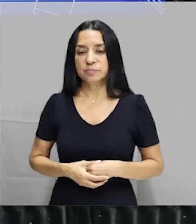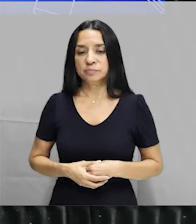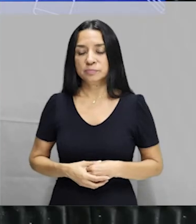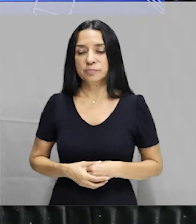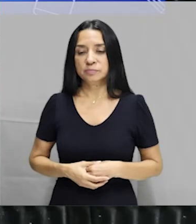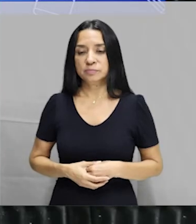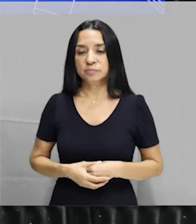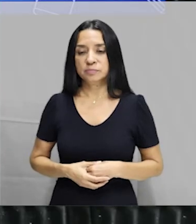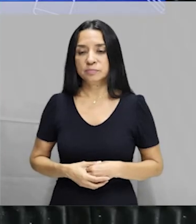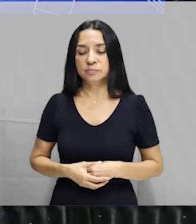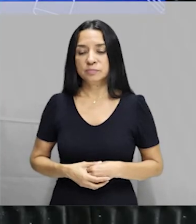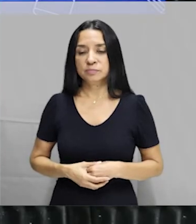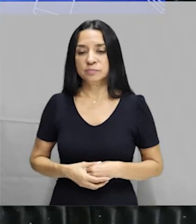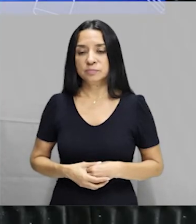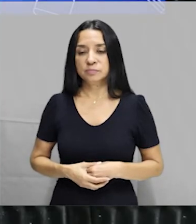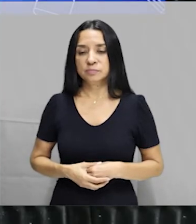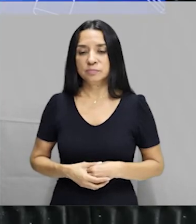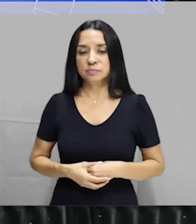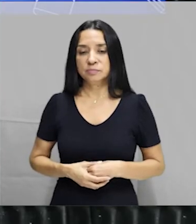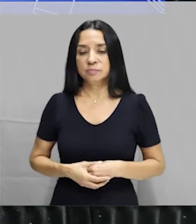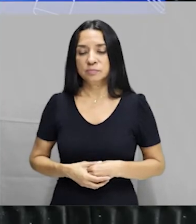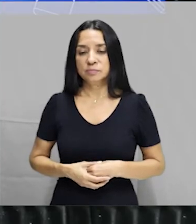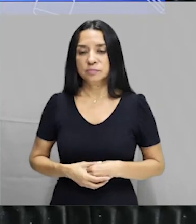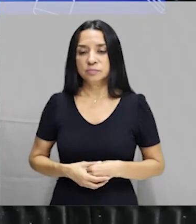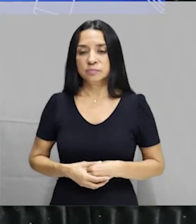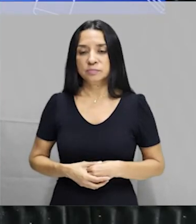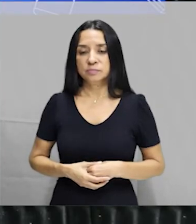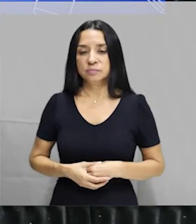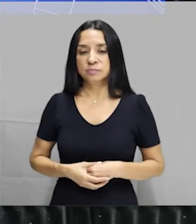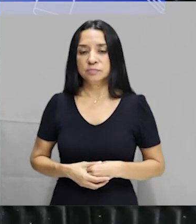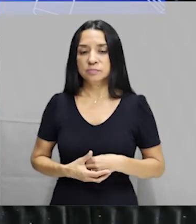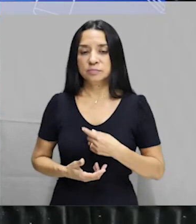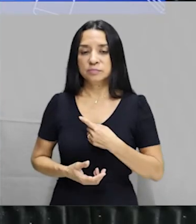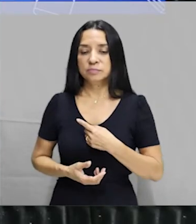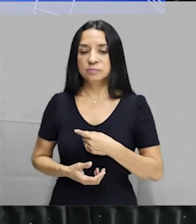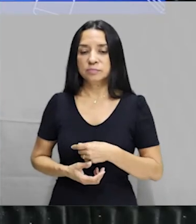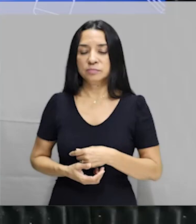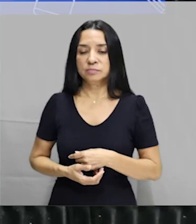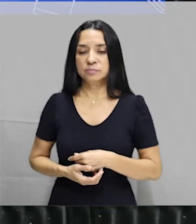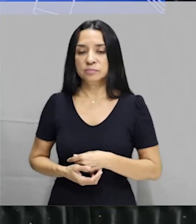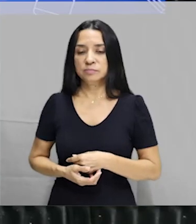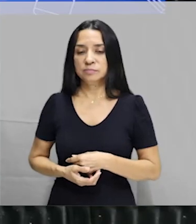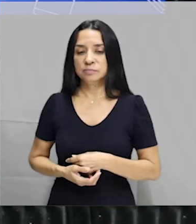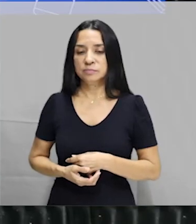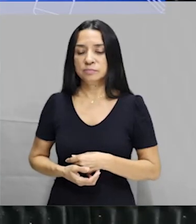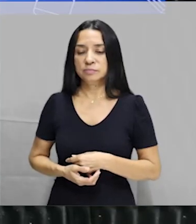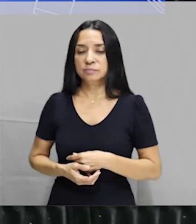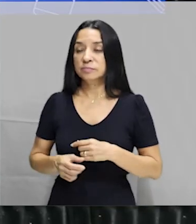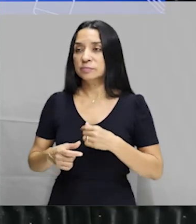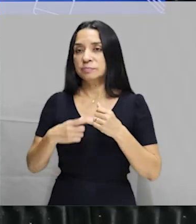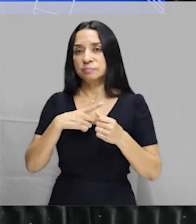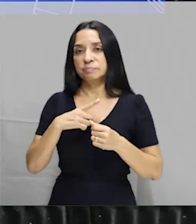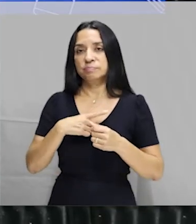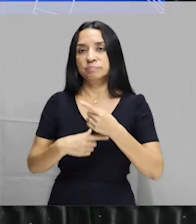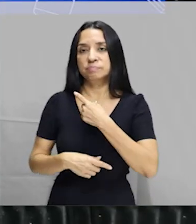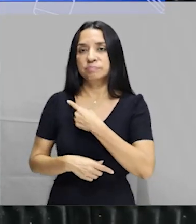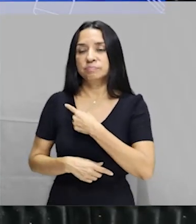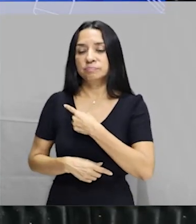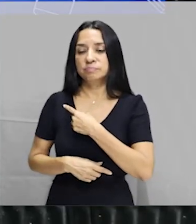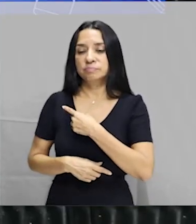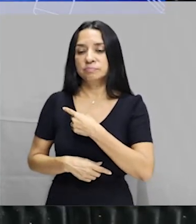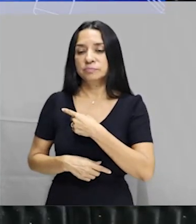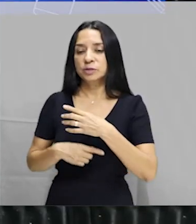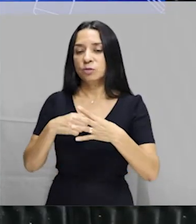les va, que tal? Hola, que tal? Hola, que tal? Tá? Então, eu tenho aqui